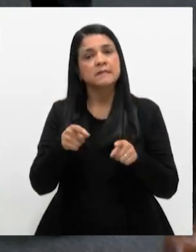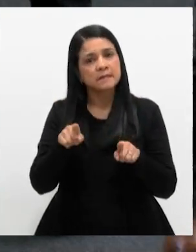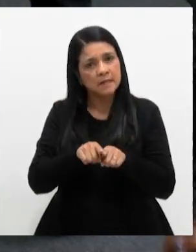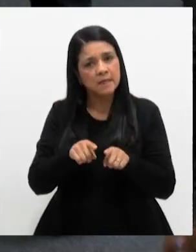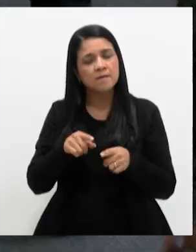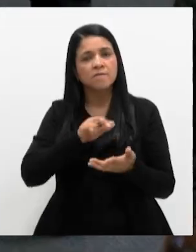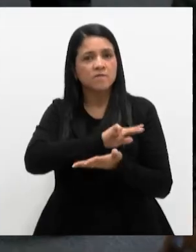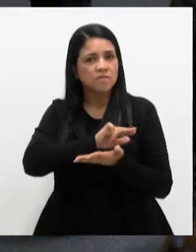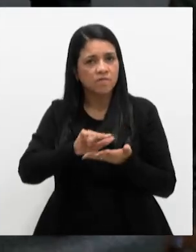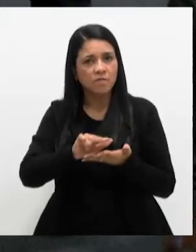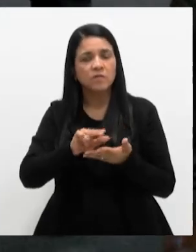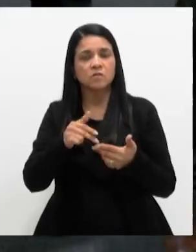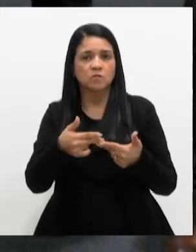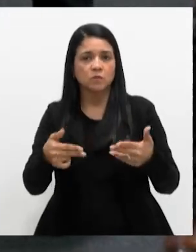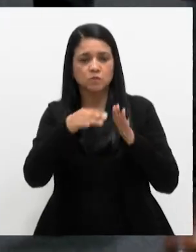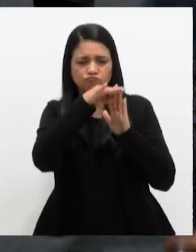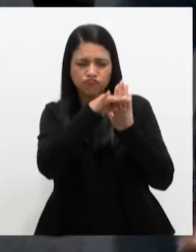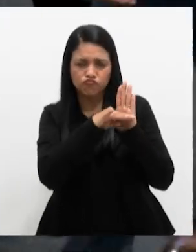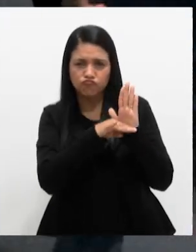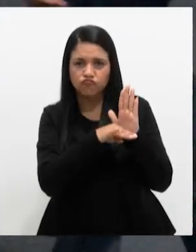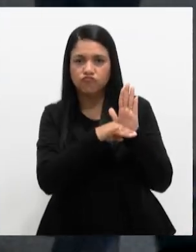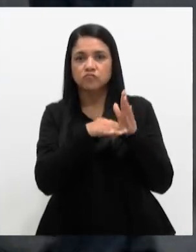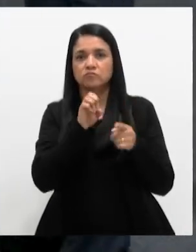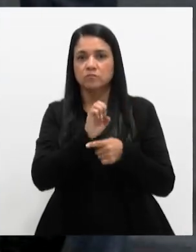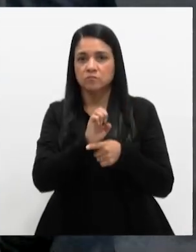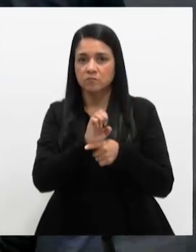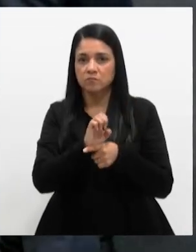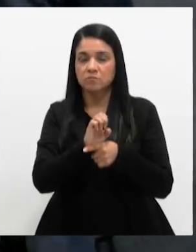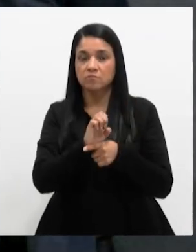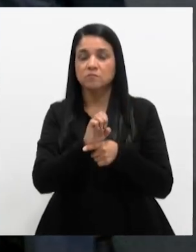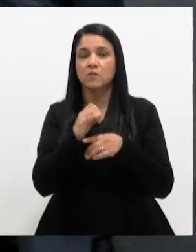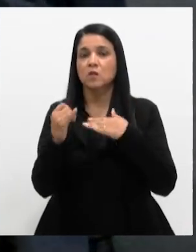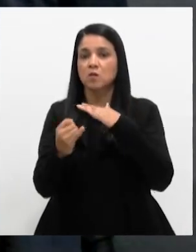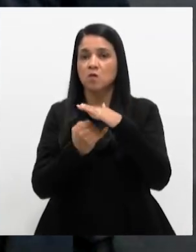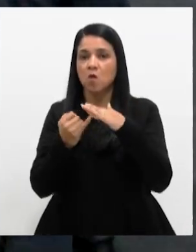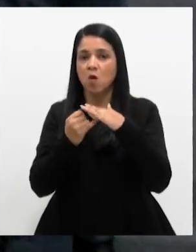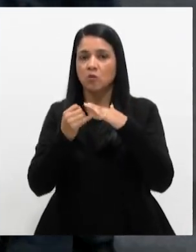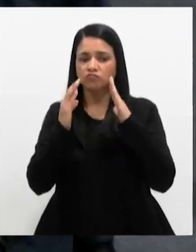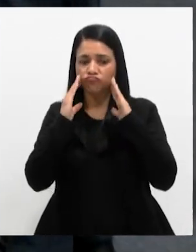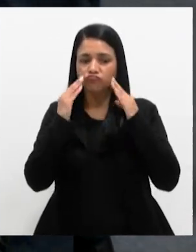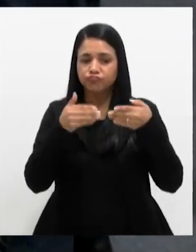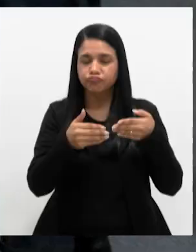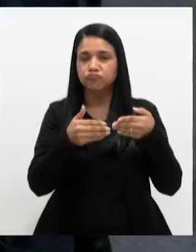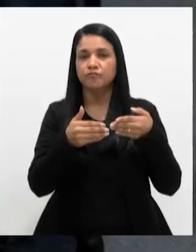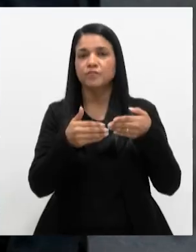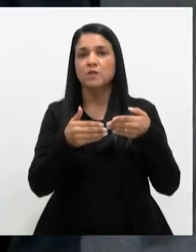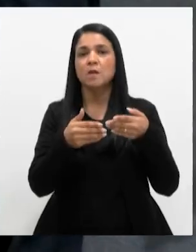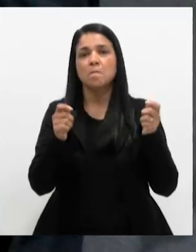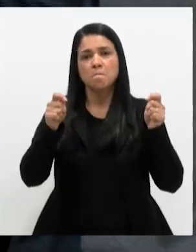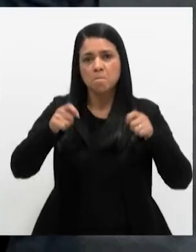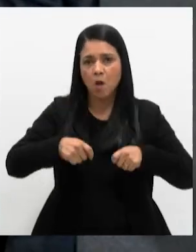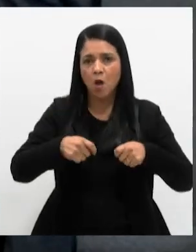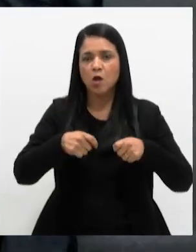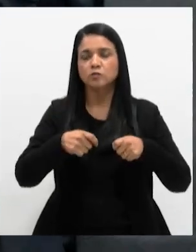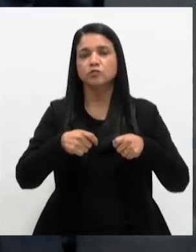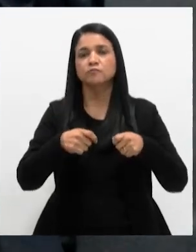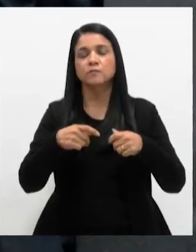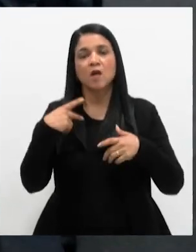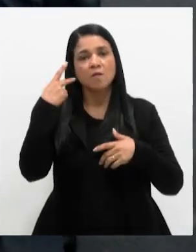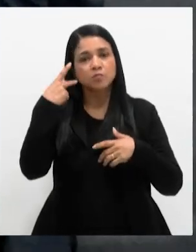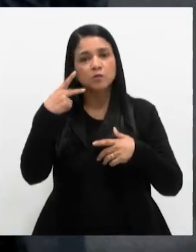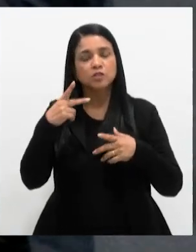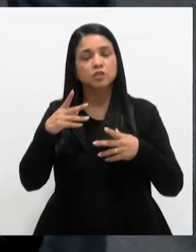ter no organograma do Estado órgãos direcionados para isso, você pode fomentar mais a política.